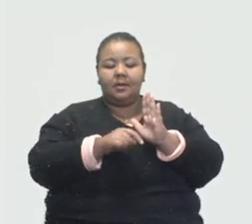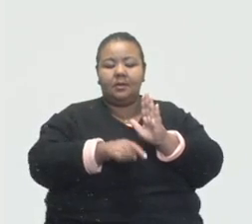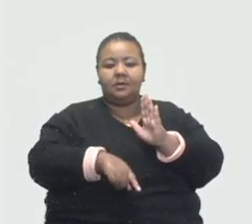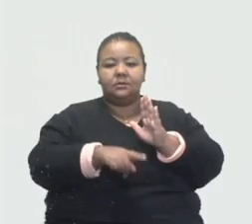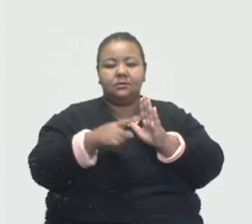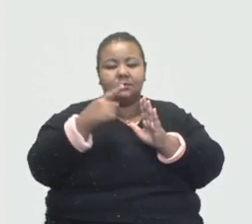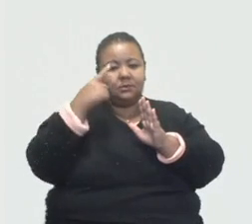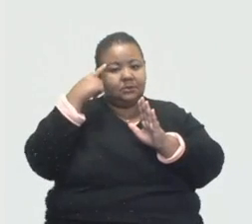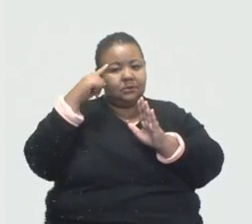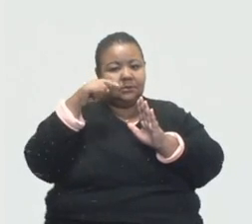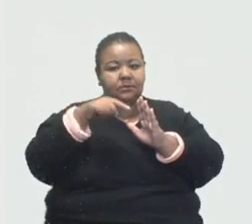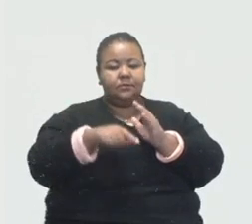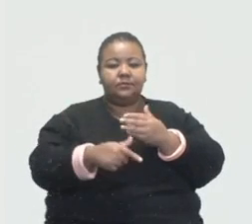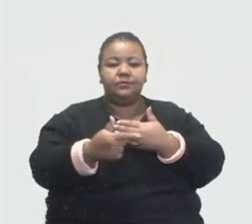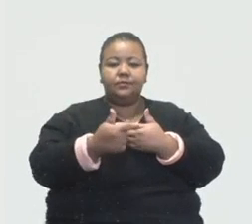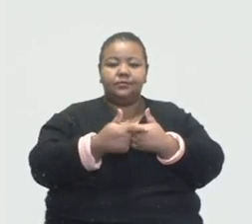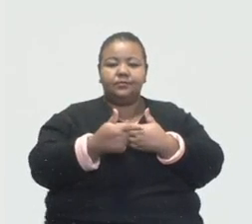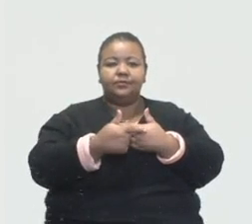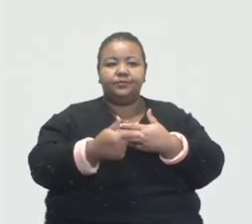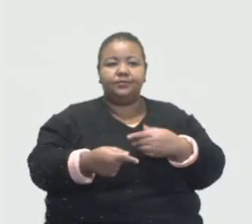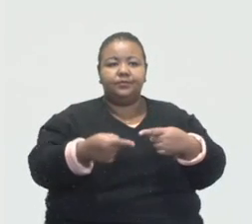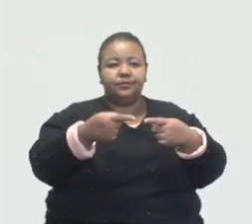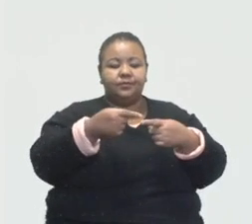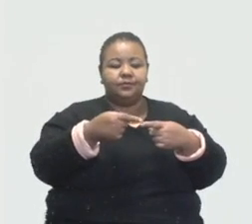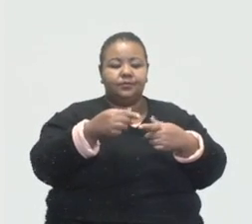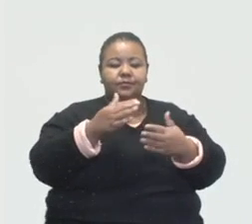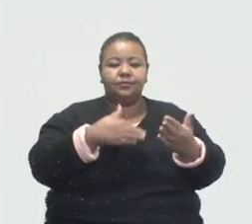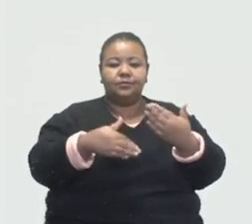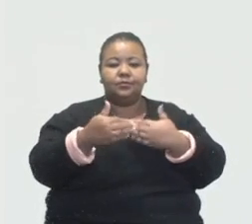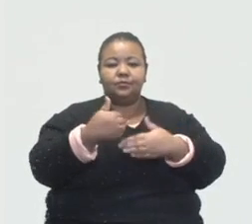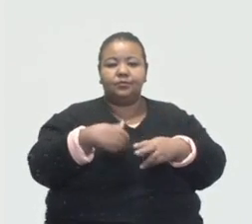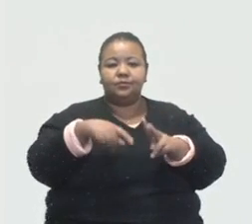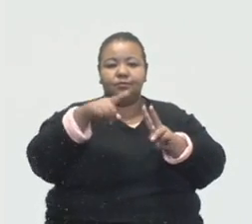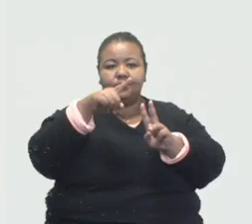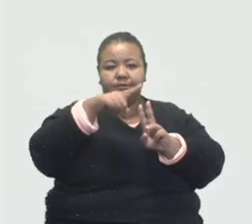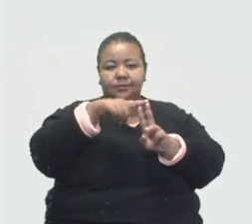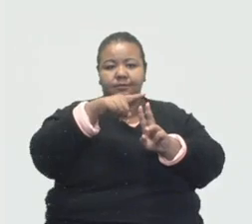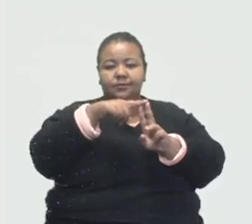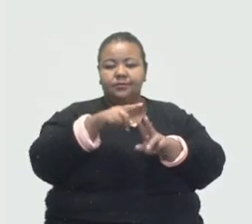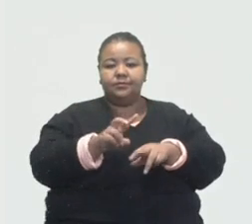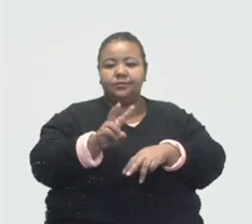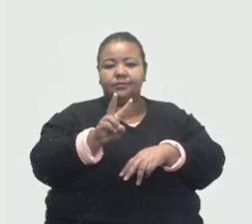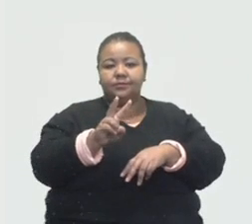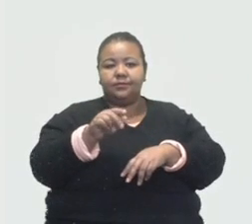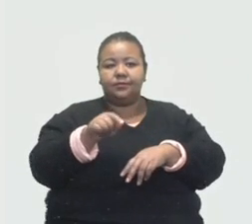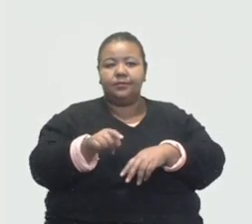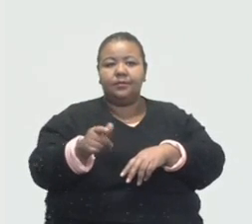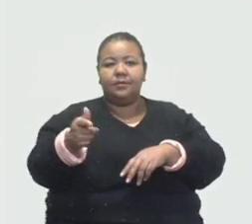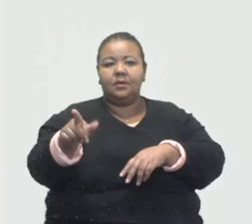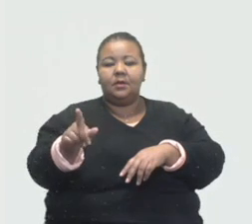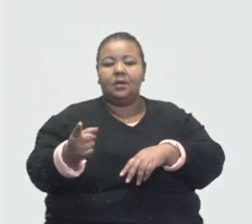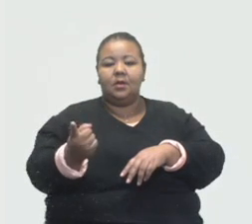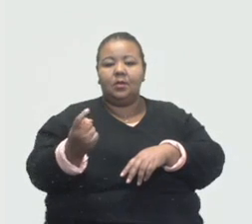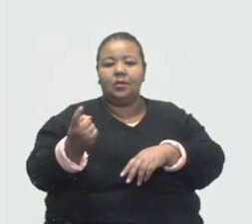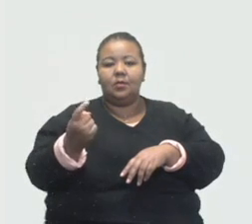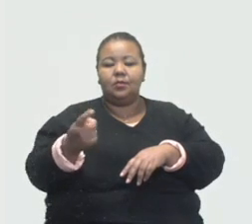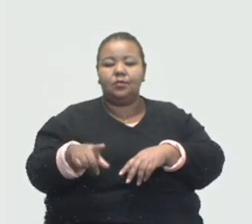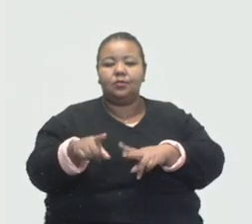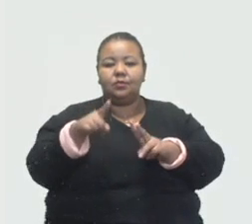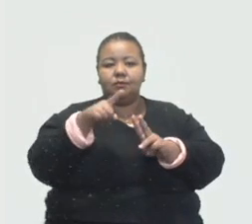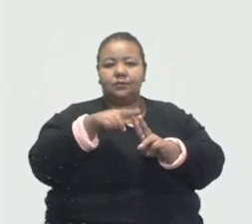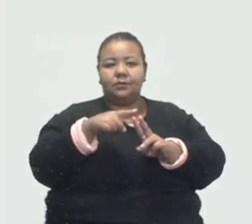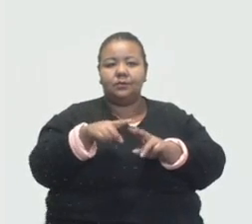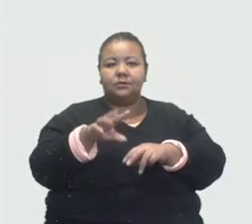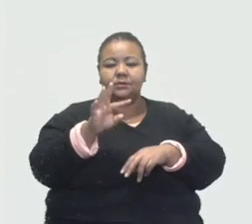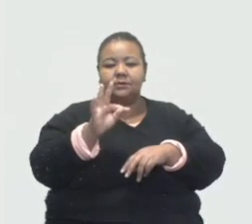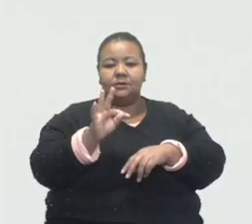lá de função que associa todo o vetor V do nosso espaço vetorial V ao único vetor